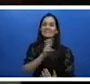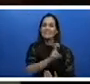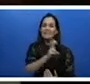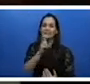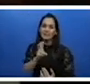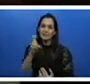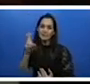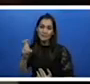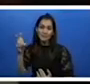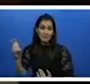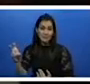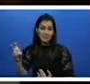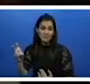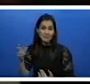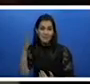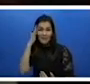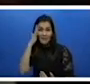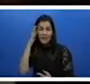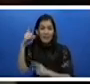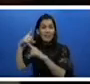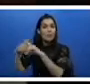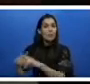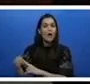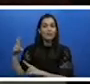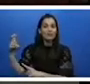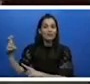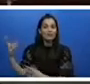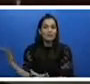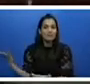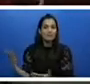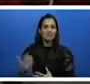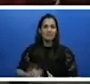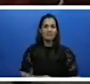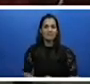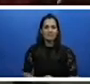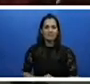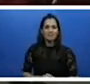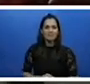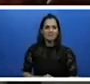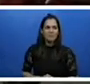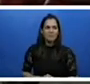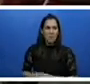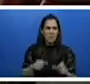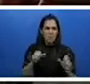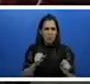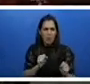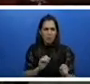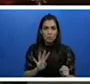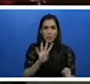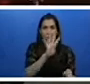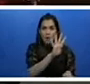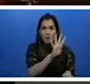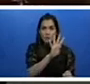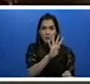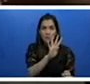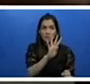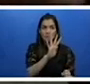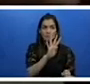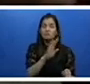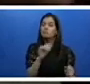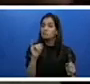5. Tabuada do 5, né, quarto ano? É possível marcar o número 4 nessa reta?